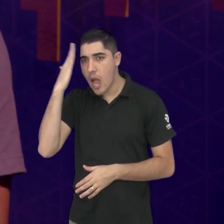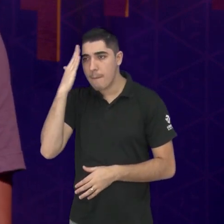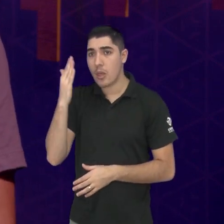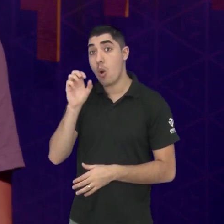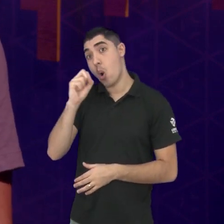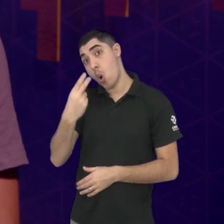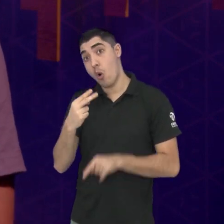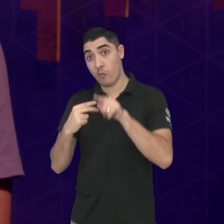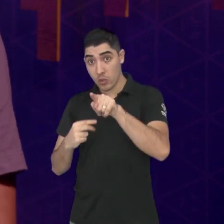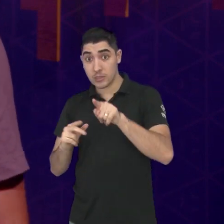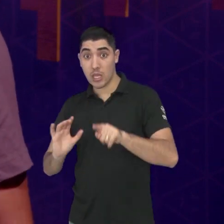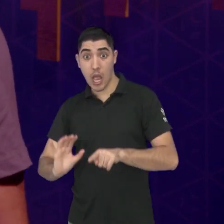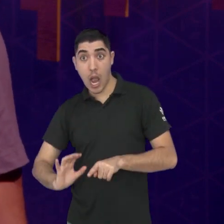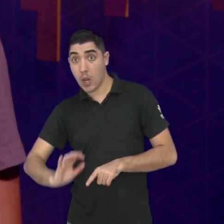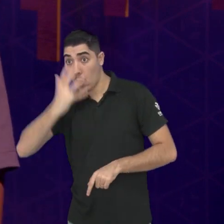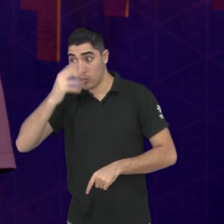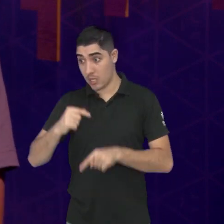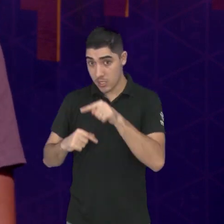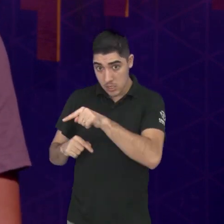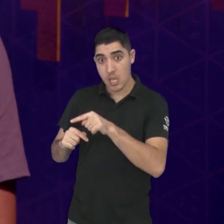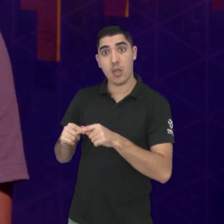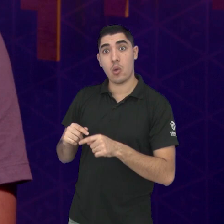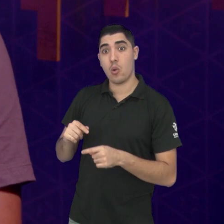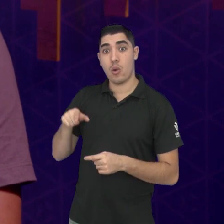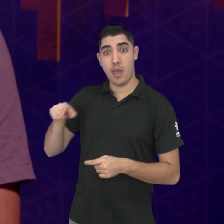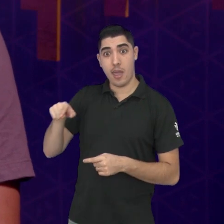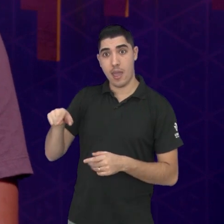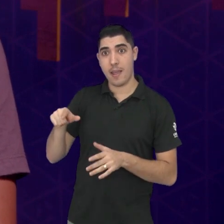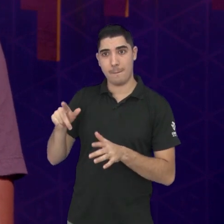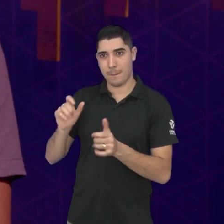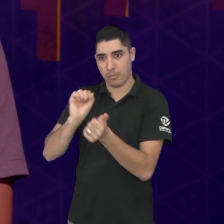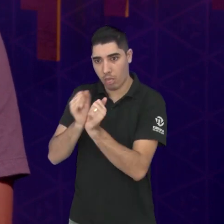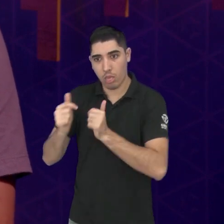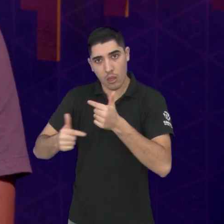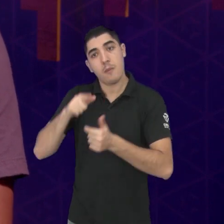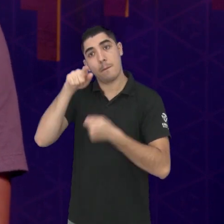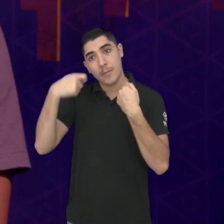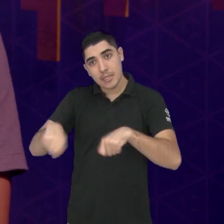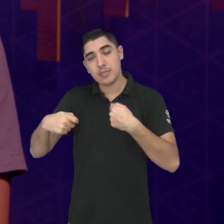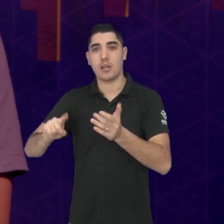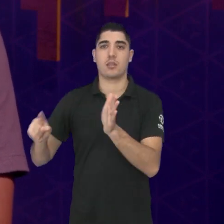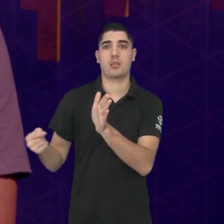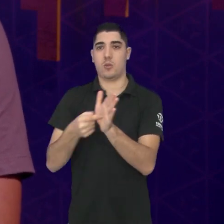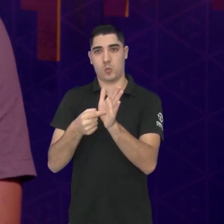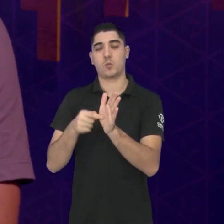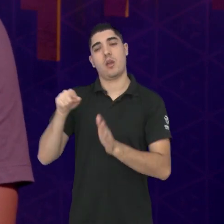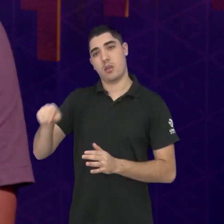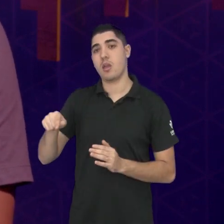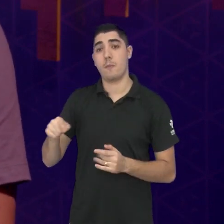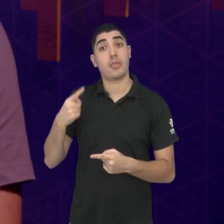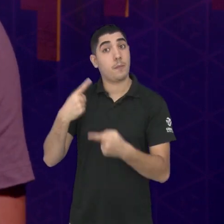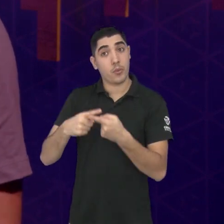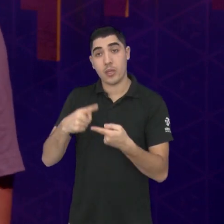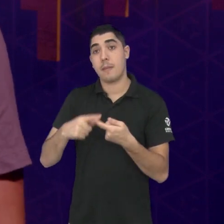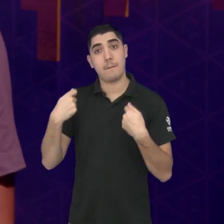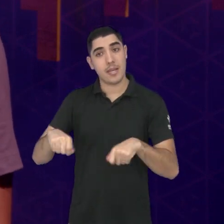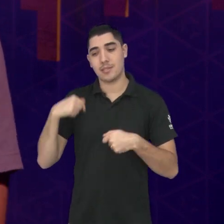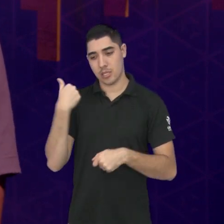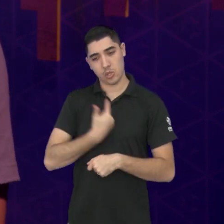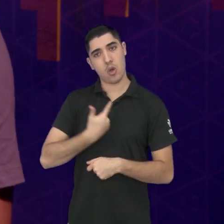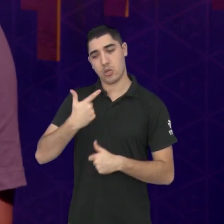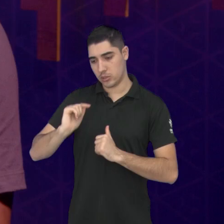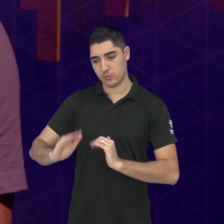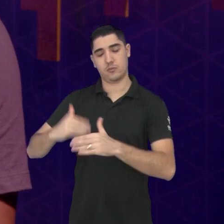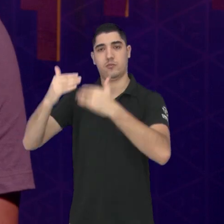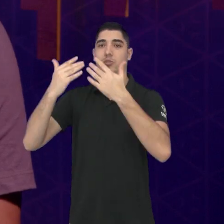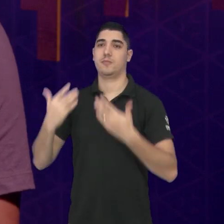você souber, ou se você vive dessa situação de alguma forma, né, denuncia isso, porque a